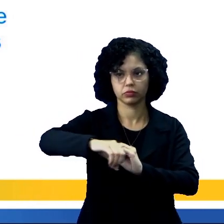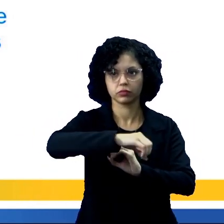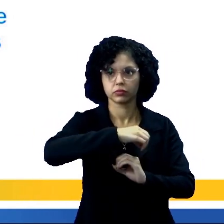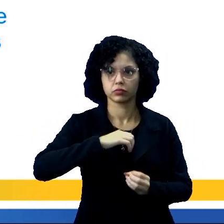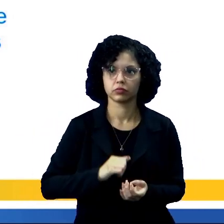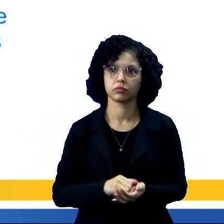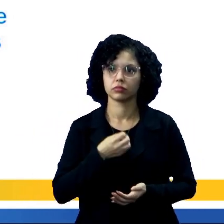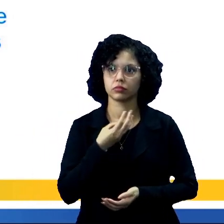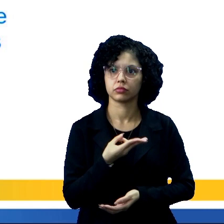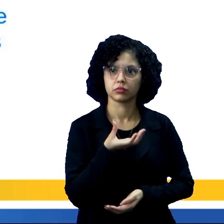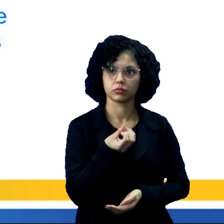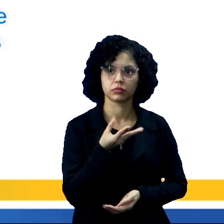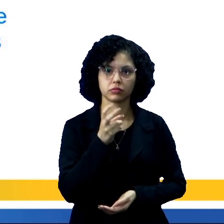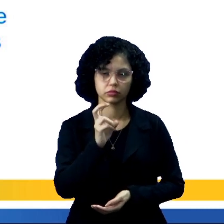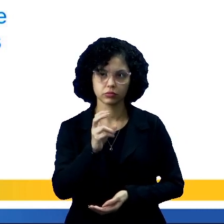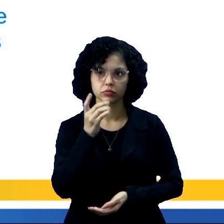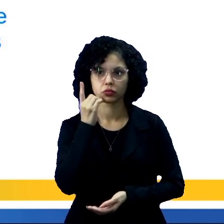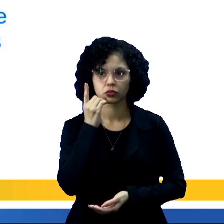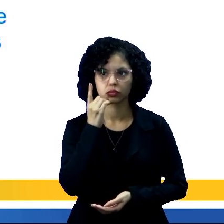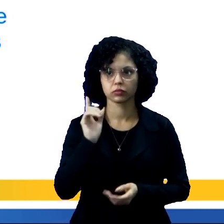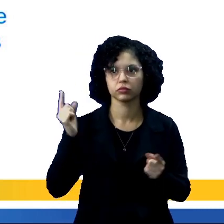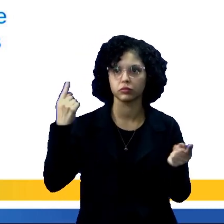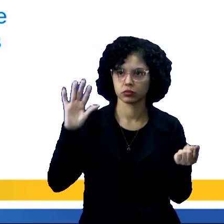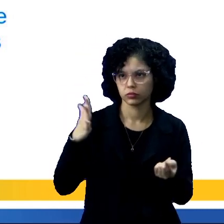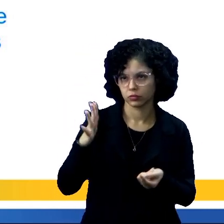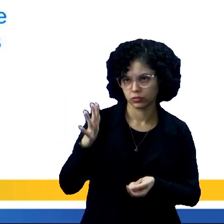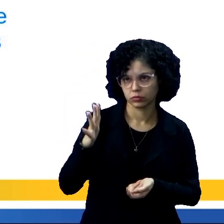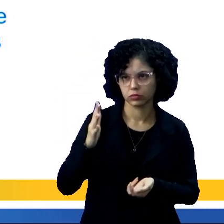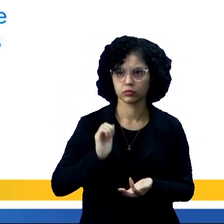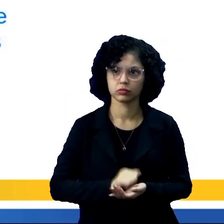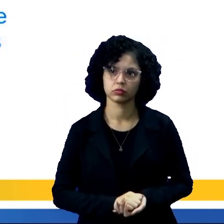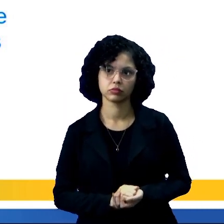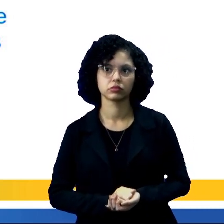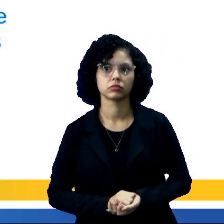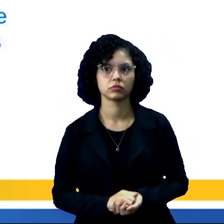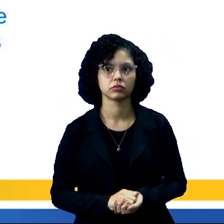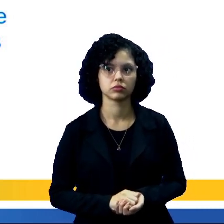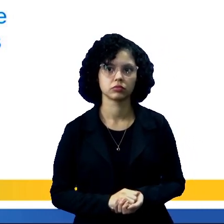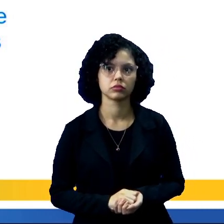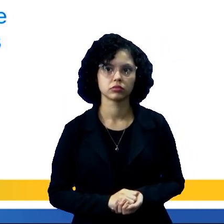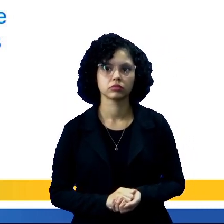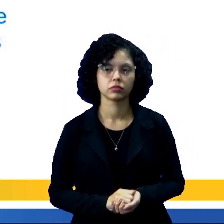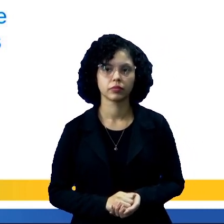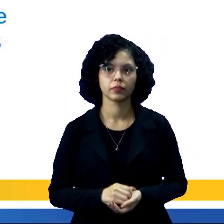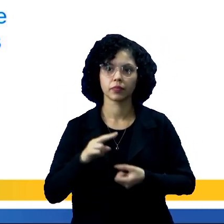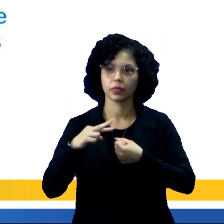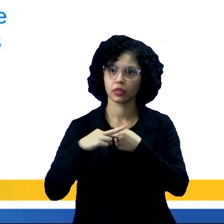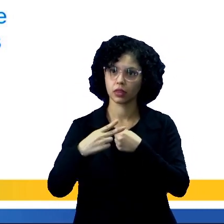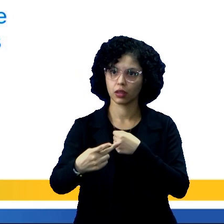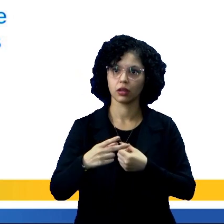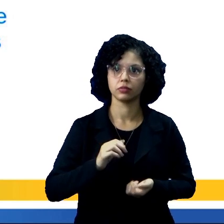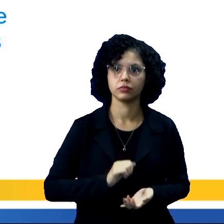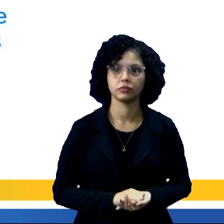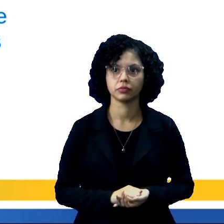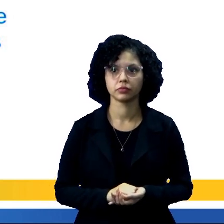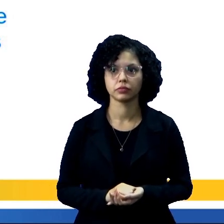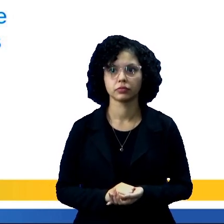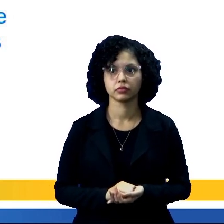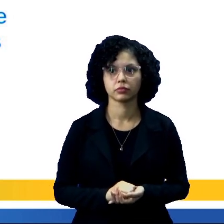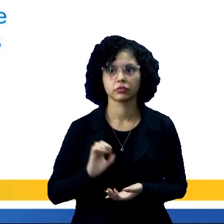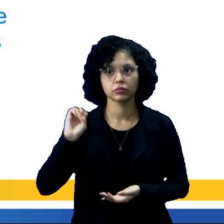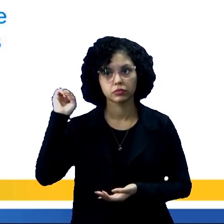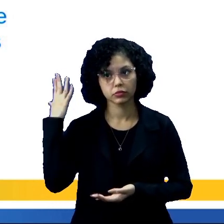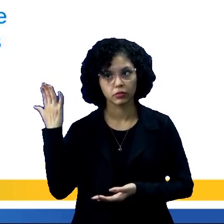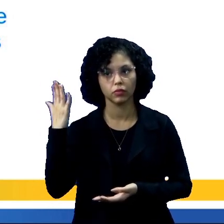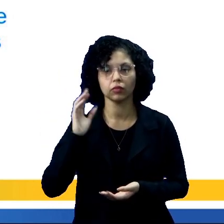de 365 dias aproximadamente e uma das suas principais